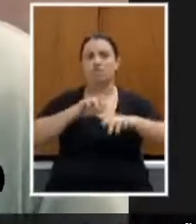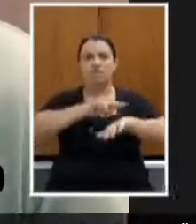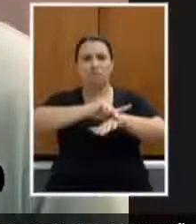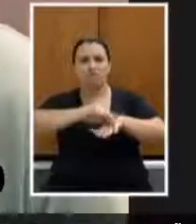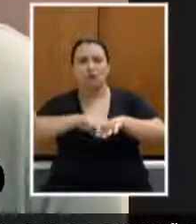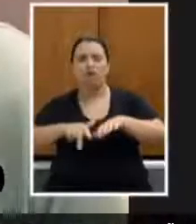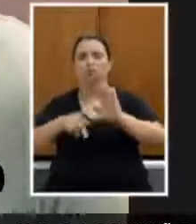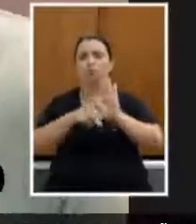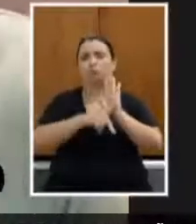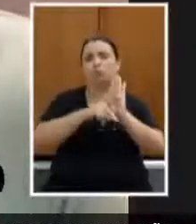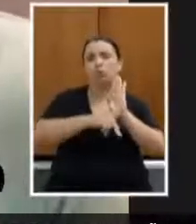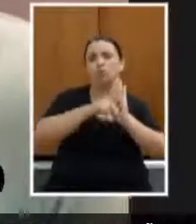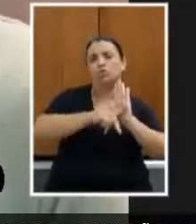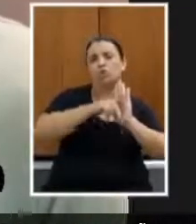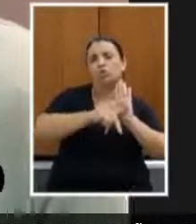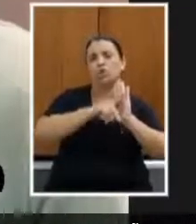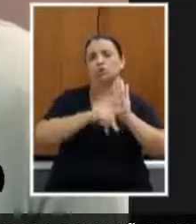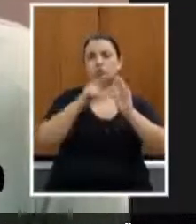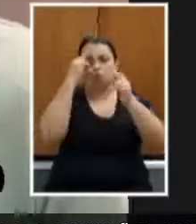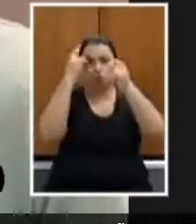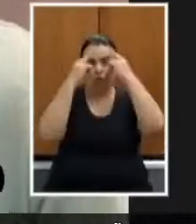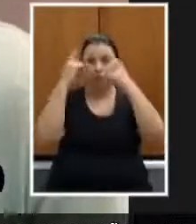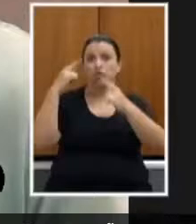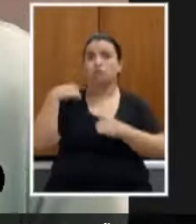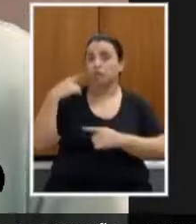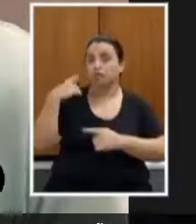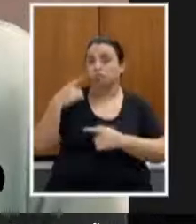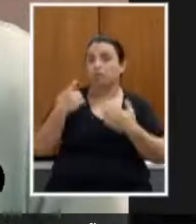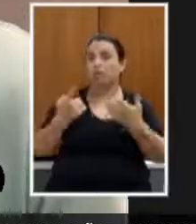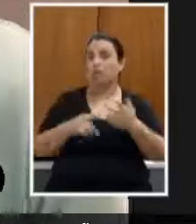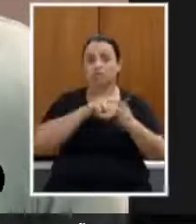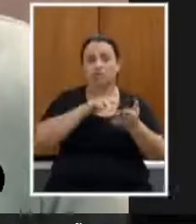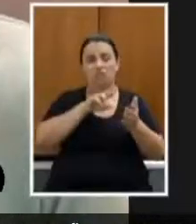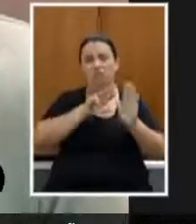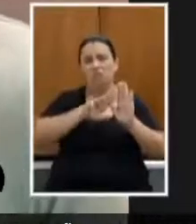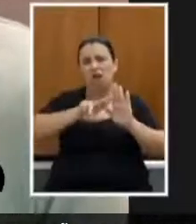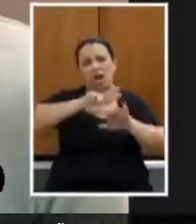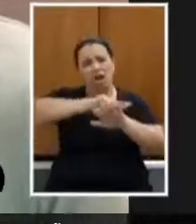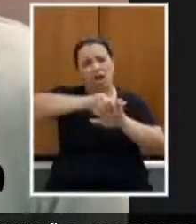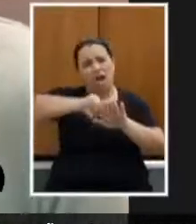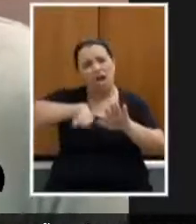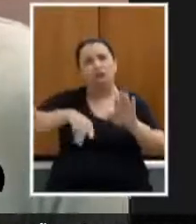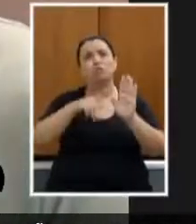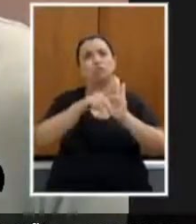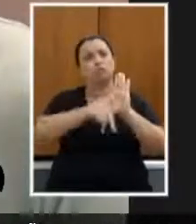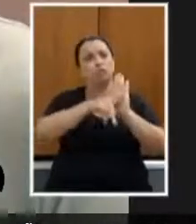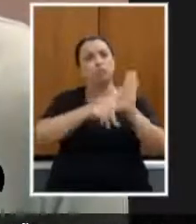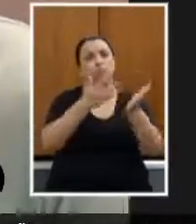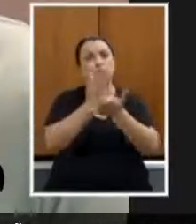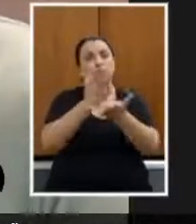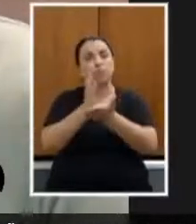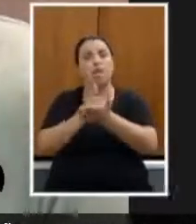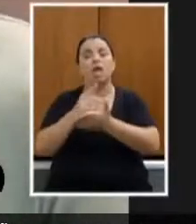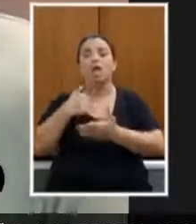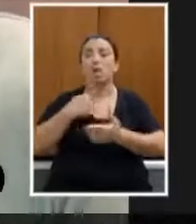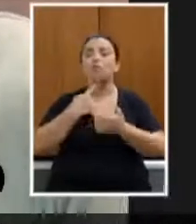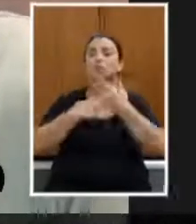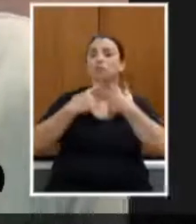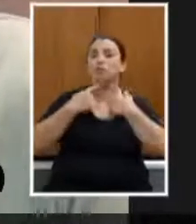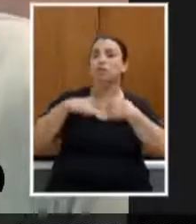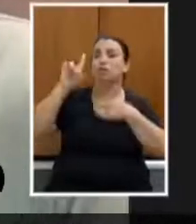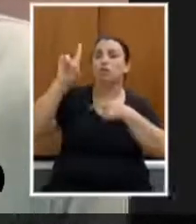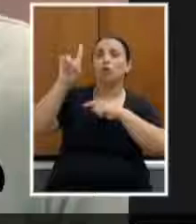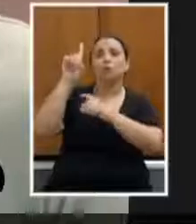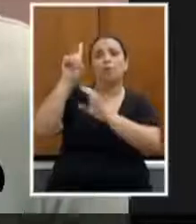autoria dos deputados. Eu quero aqui saudar Vossa Excelência pelo trabalho e desejar que Deus continue o abençoando. Quero